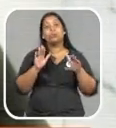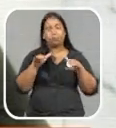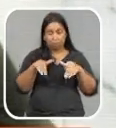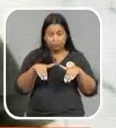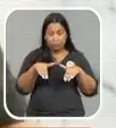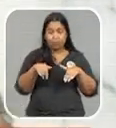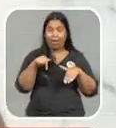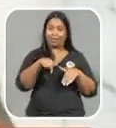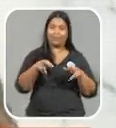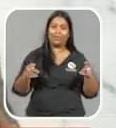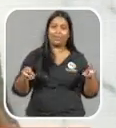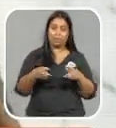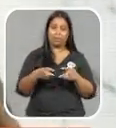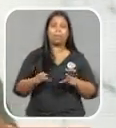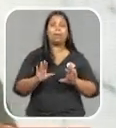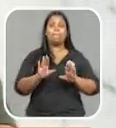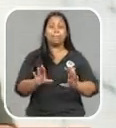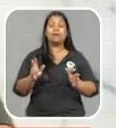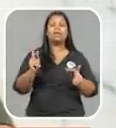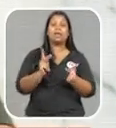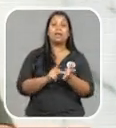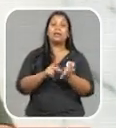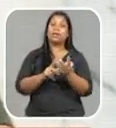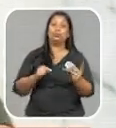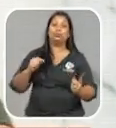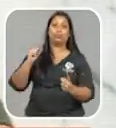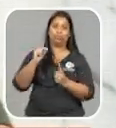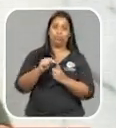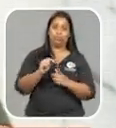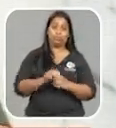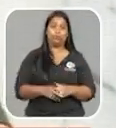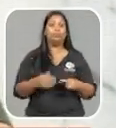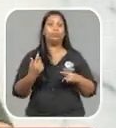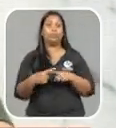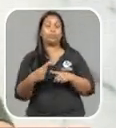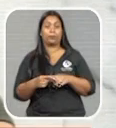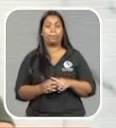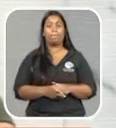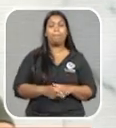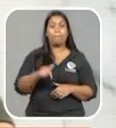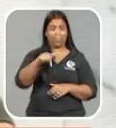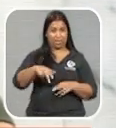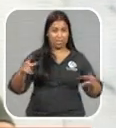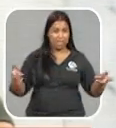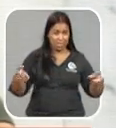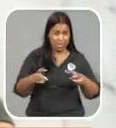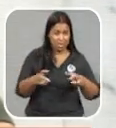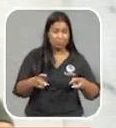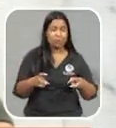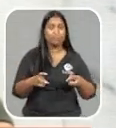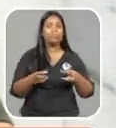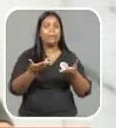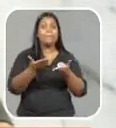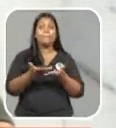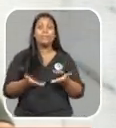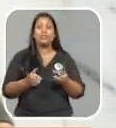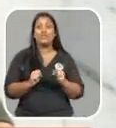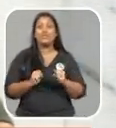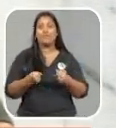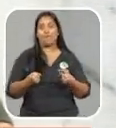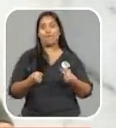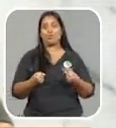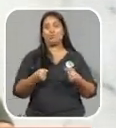objetiva. O parlamento, a casa legislativa, ela perdeu forças na Constituição